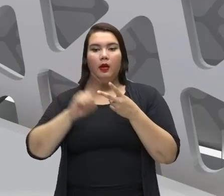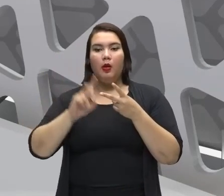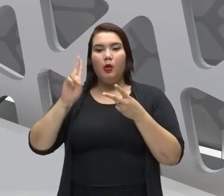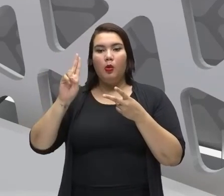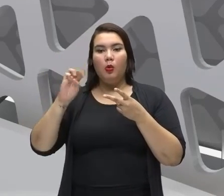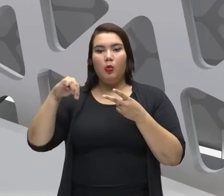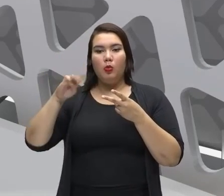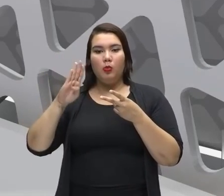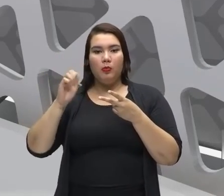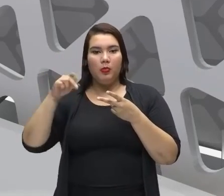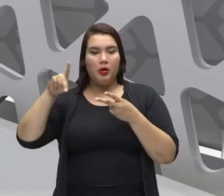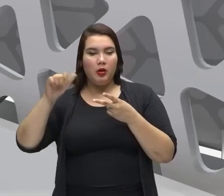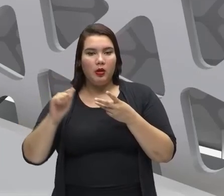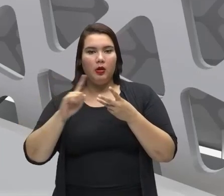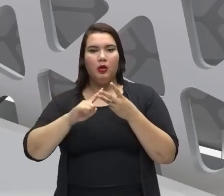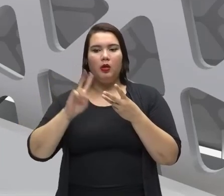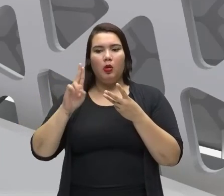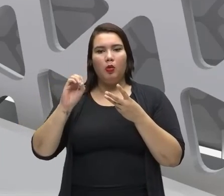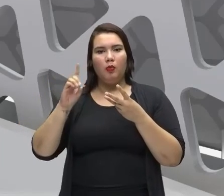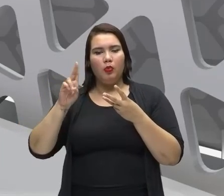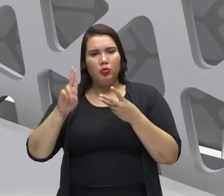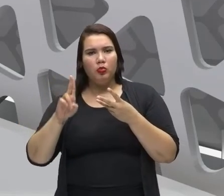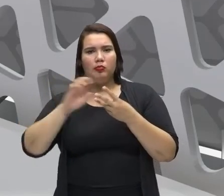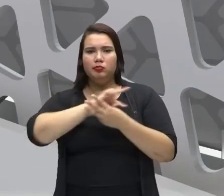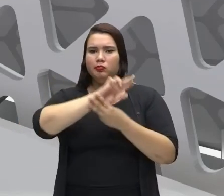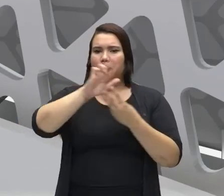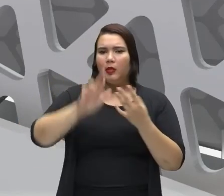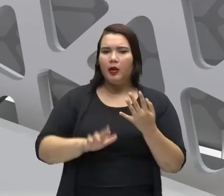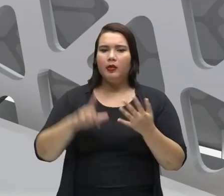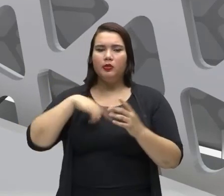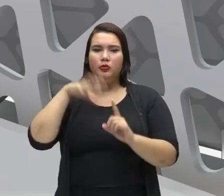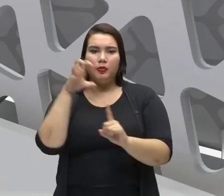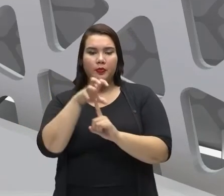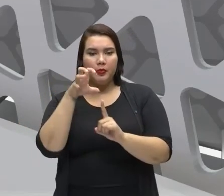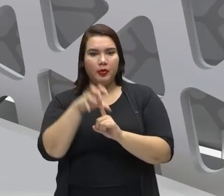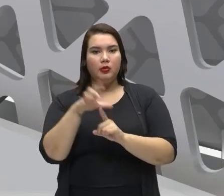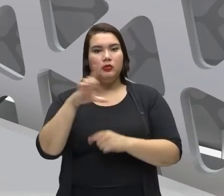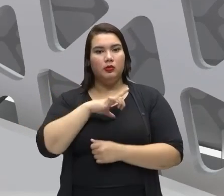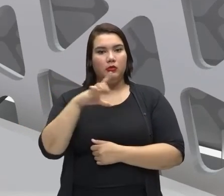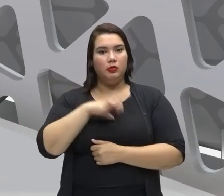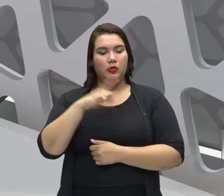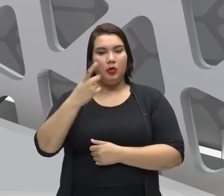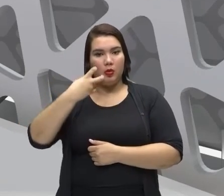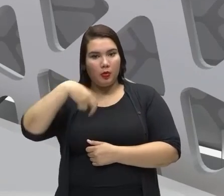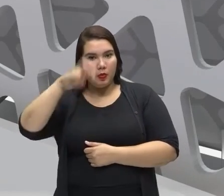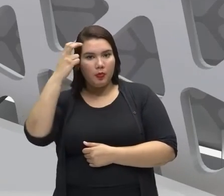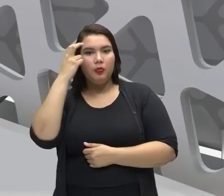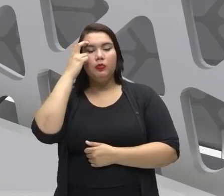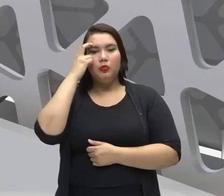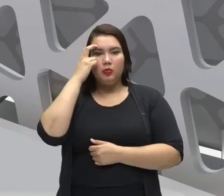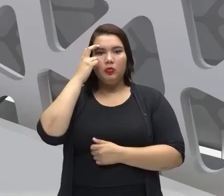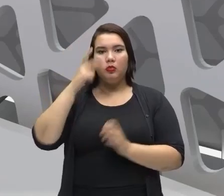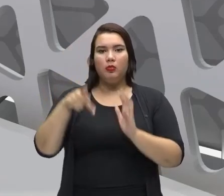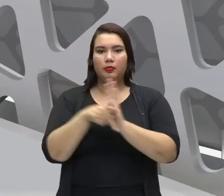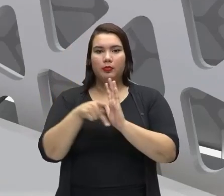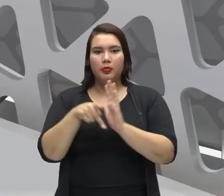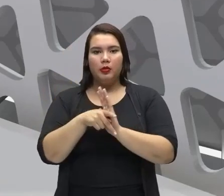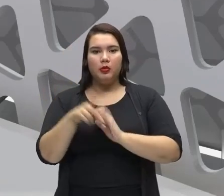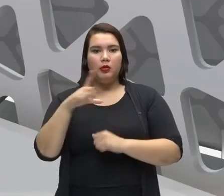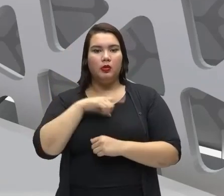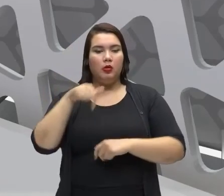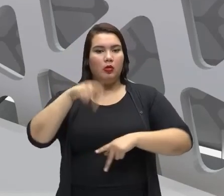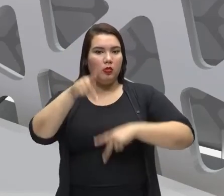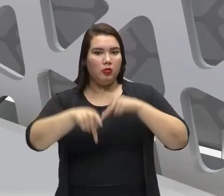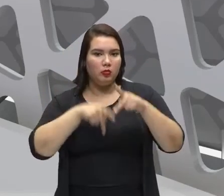o voodoo no Haiti e em várias outras influências que a gente vai ter na nossa cultura, que esse